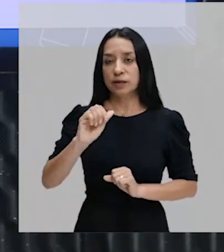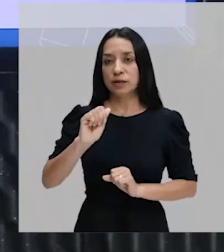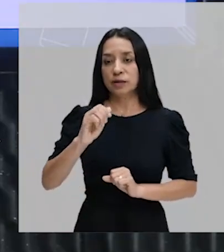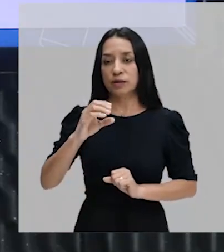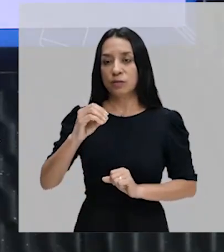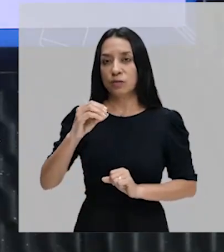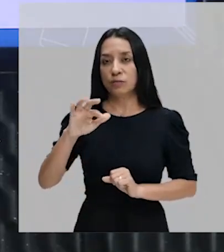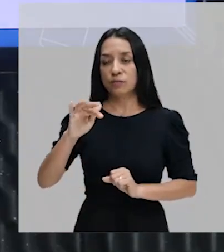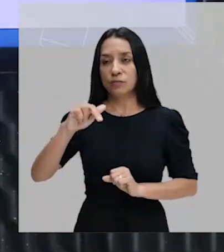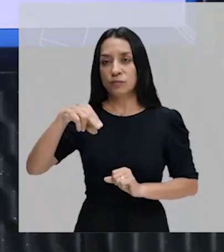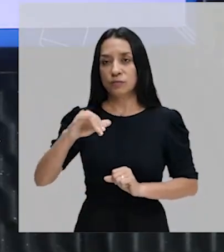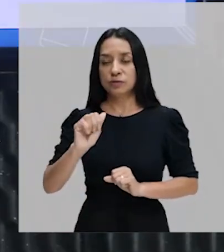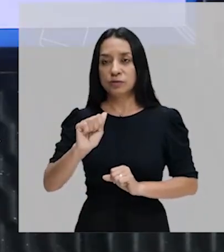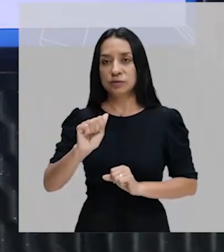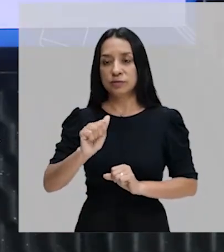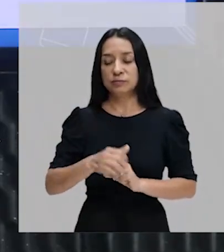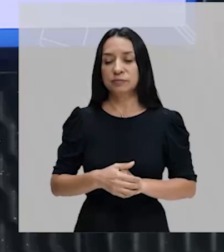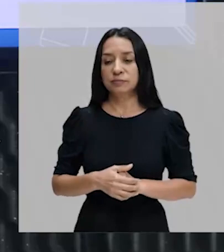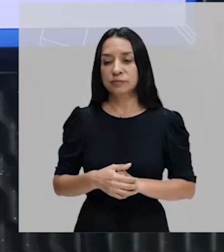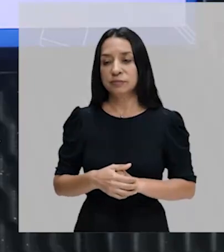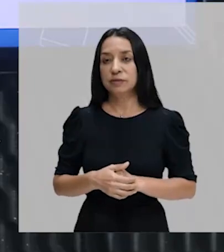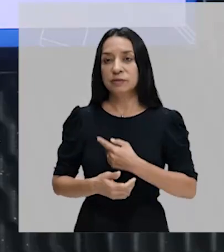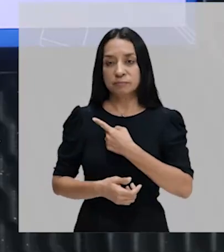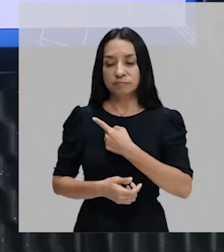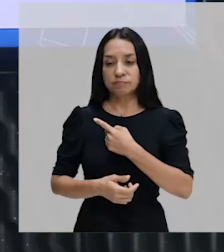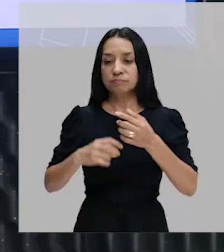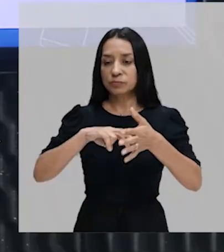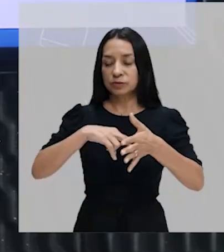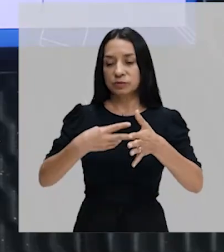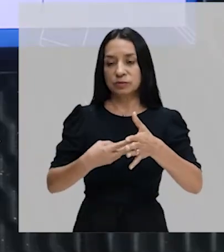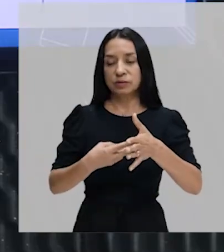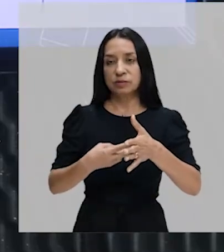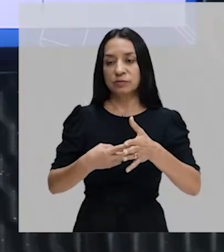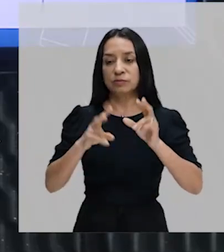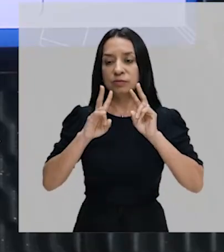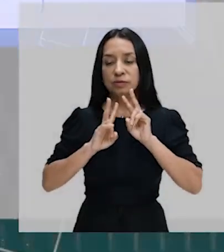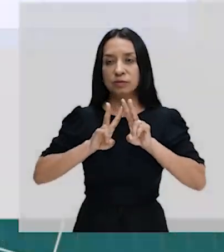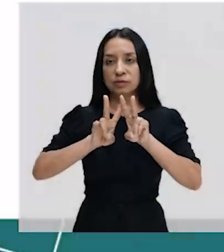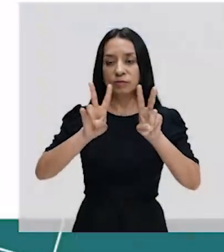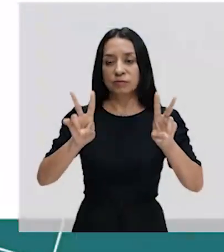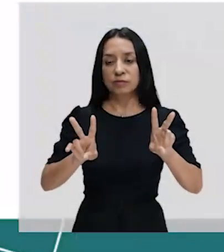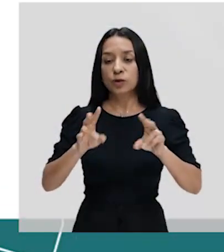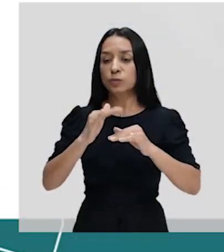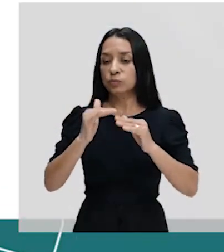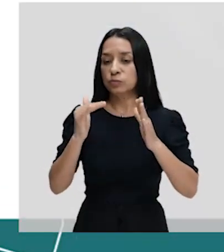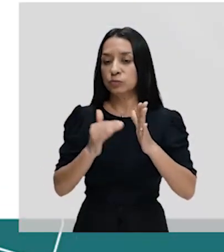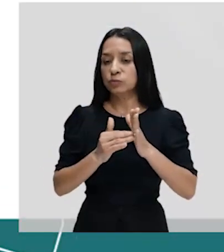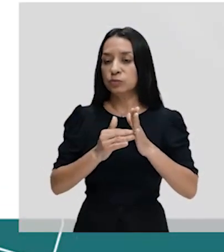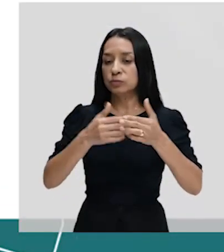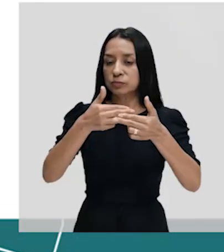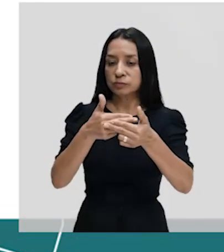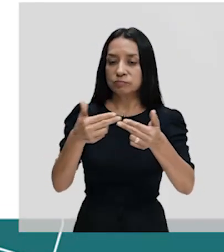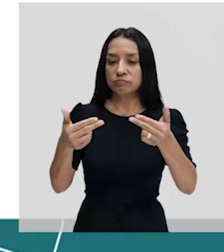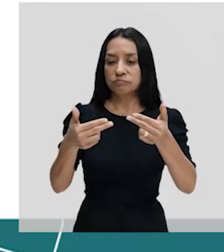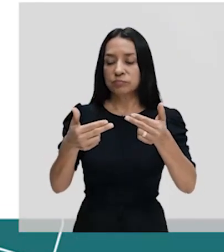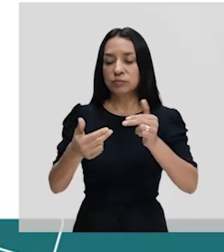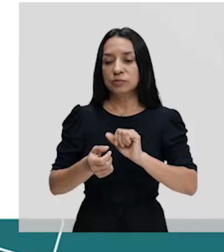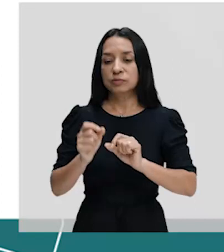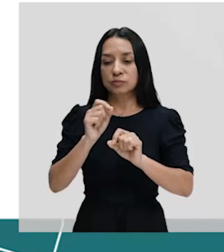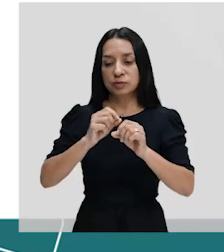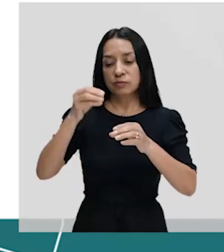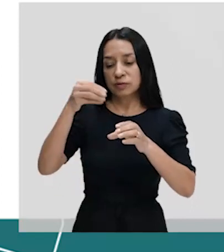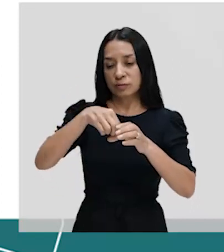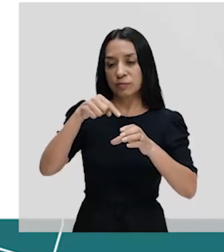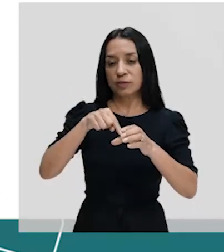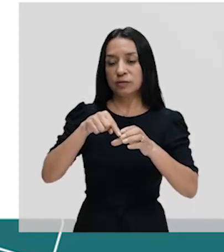perdoe se eu estiver falando alguma doidice, tá? Mas é nesse sentido mesmo, é você enxergar, ó, todos esses elementos que fazem parte do